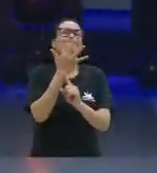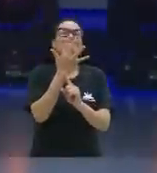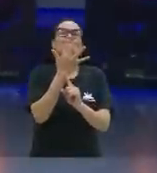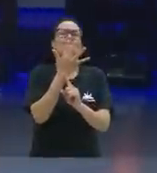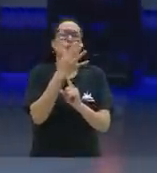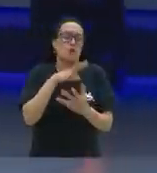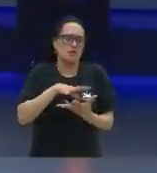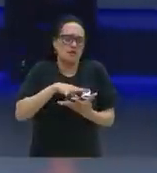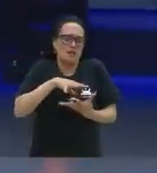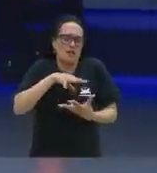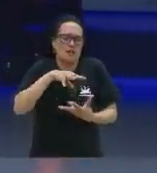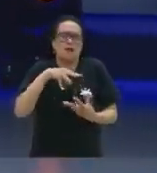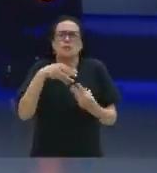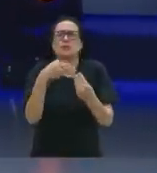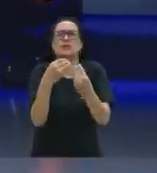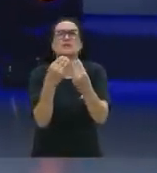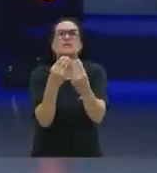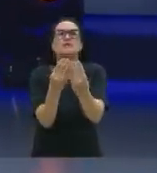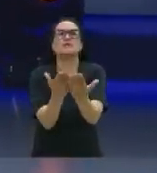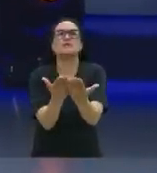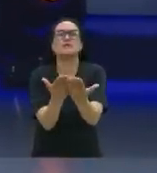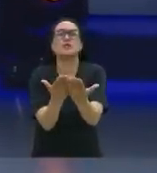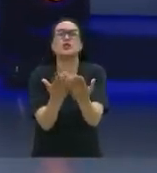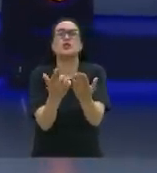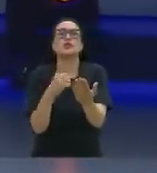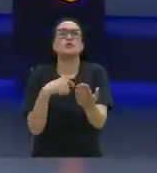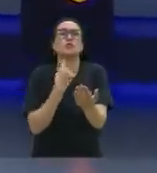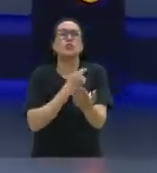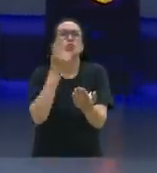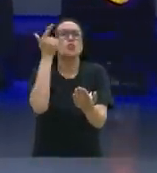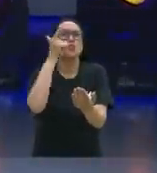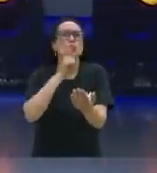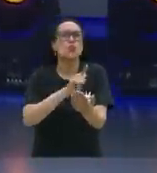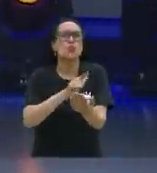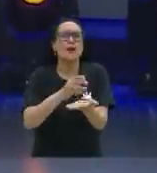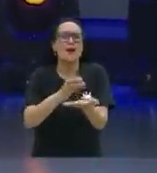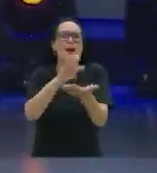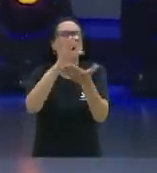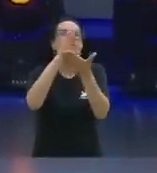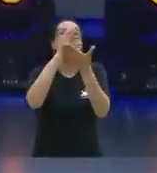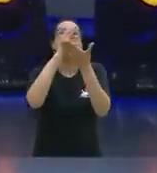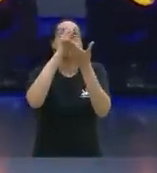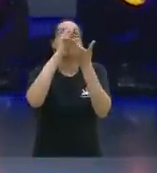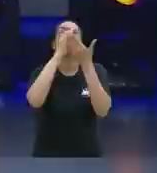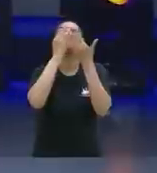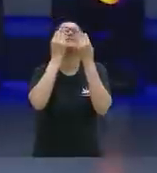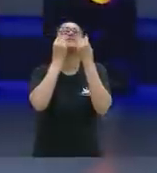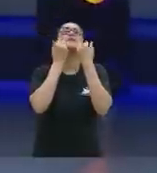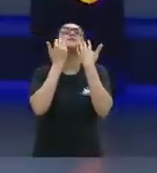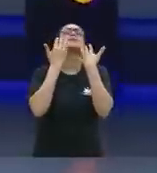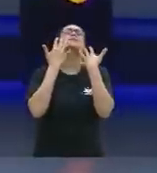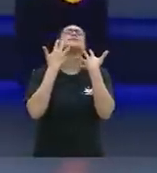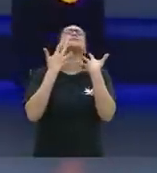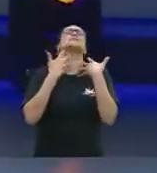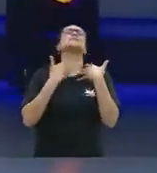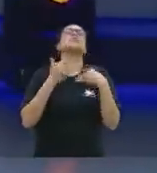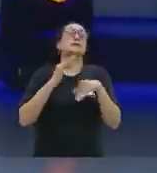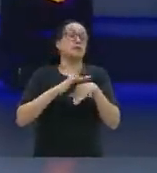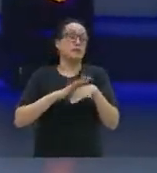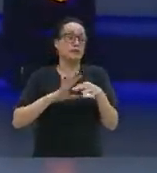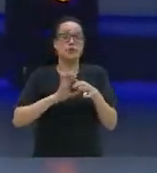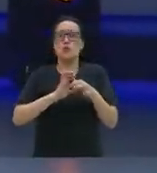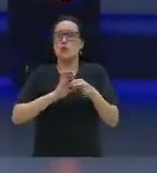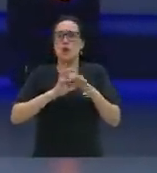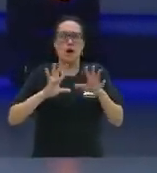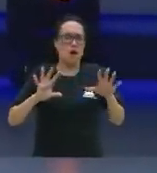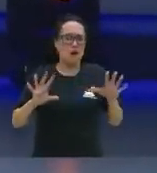alma, porque ali onde nós bebemos da maior fonte de cura e libertação que nós podemos possuir